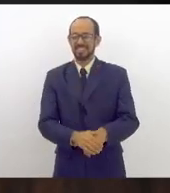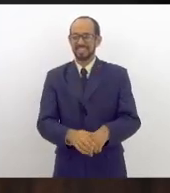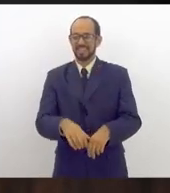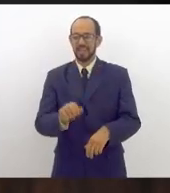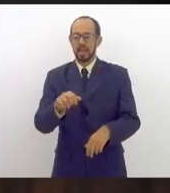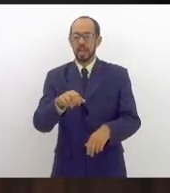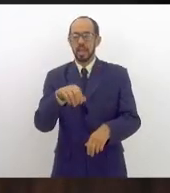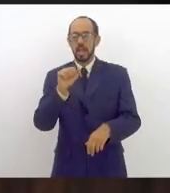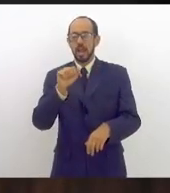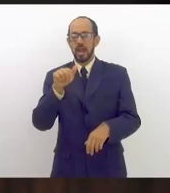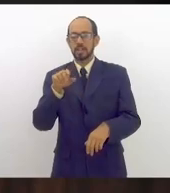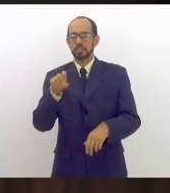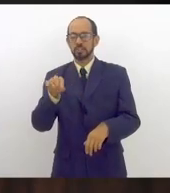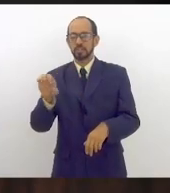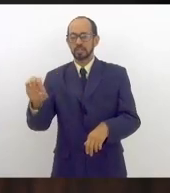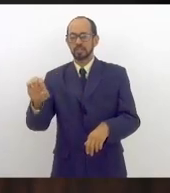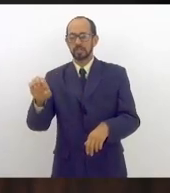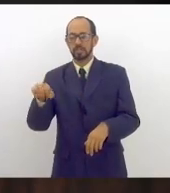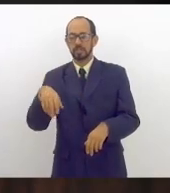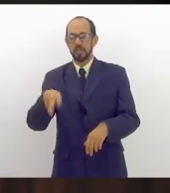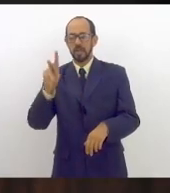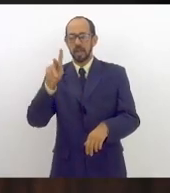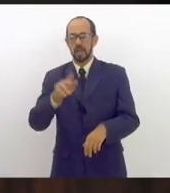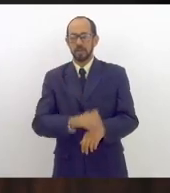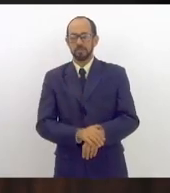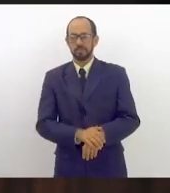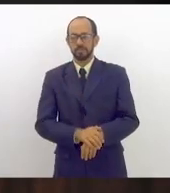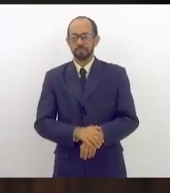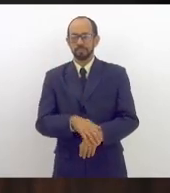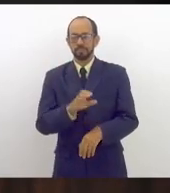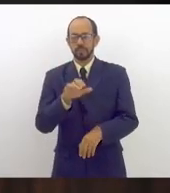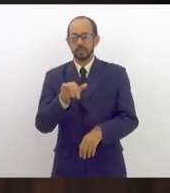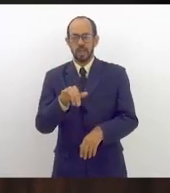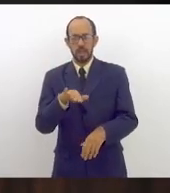Alexandre Knoploch, deputado Carlos Macedo.